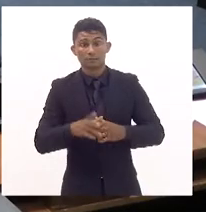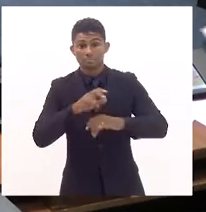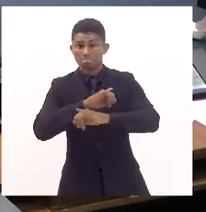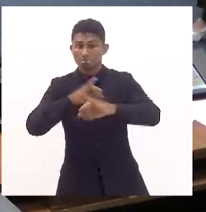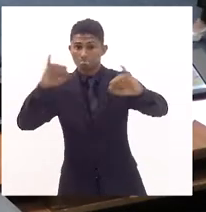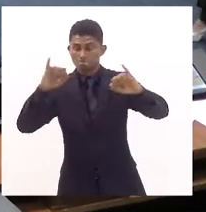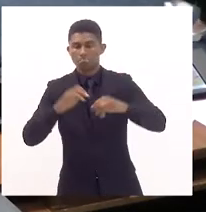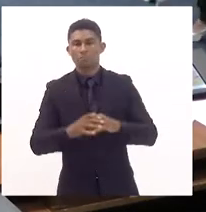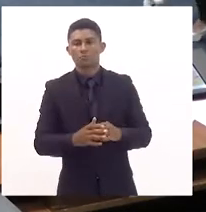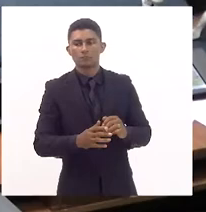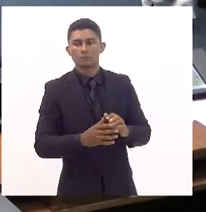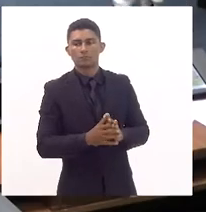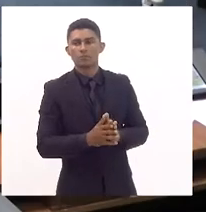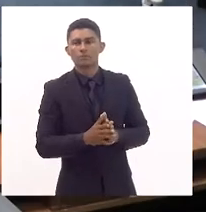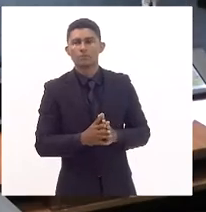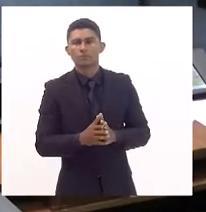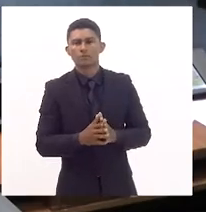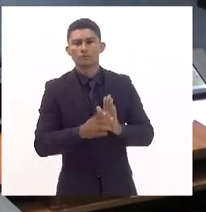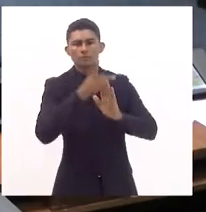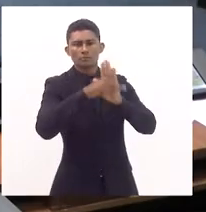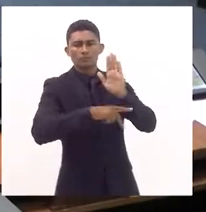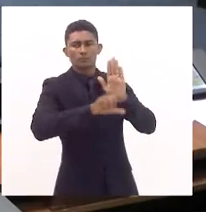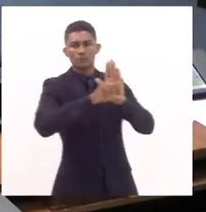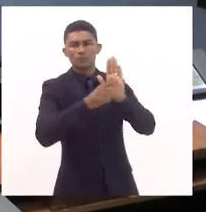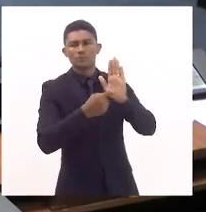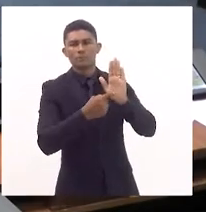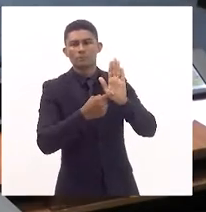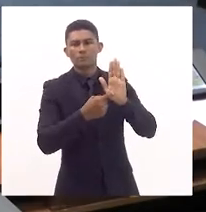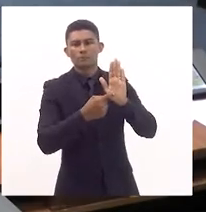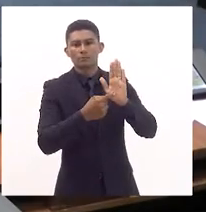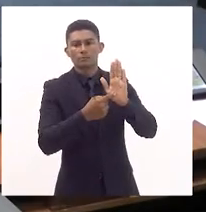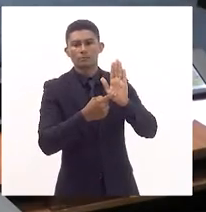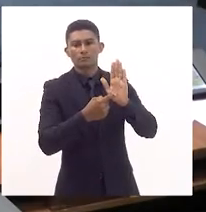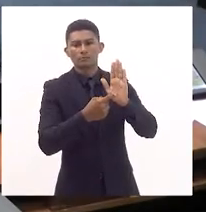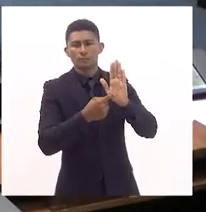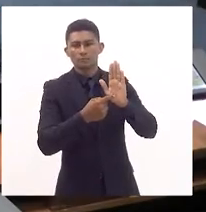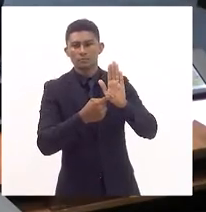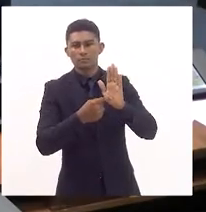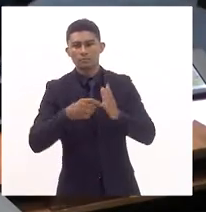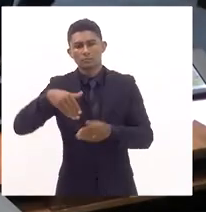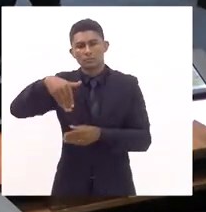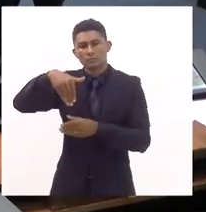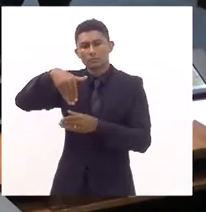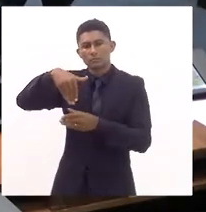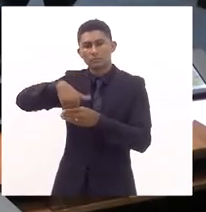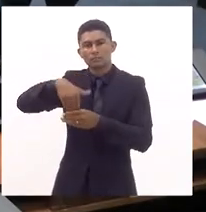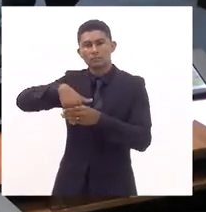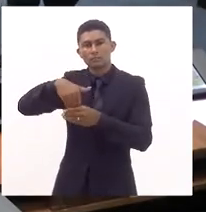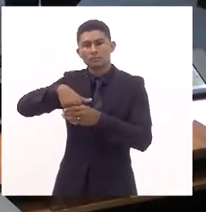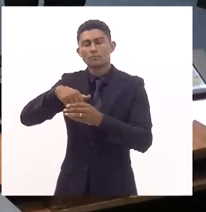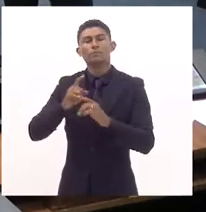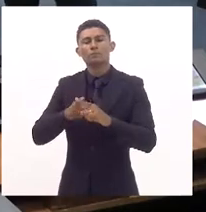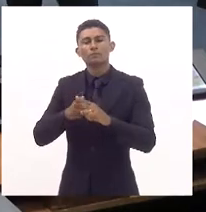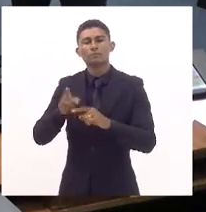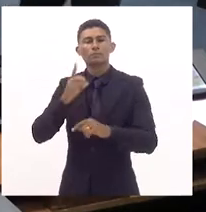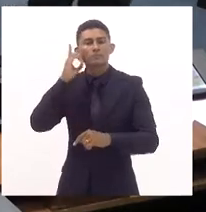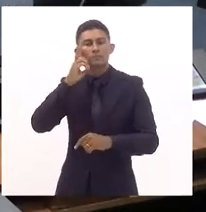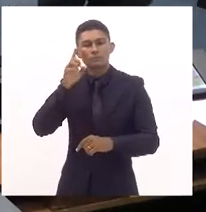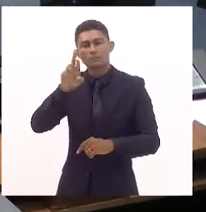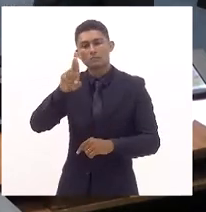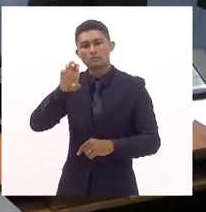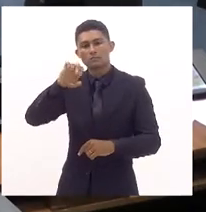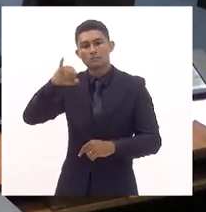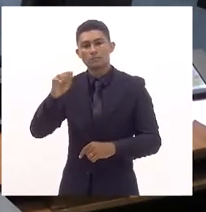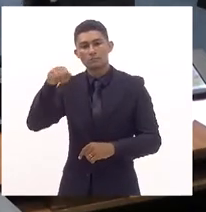Anuncio, projeto de lei número 1147. Declaração de voto da deputada Regiane.